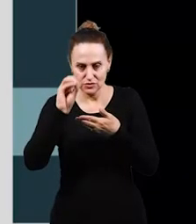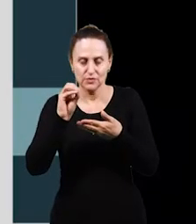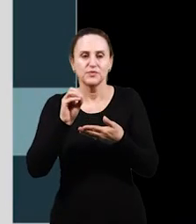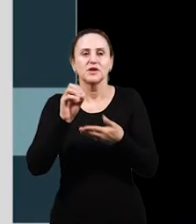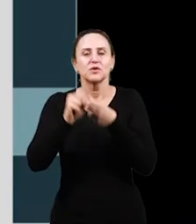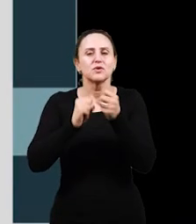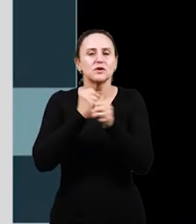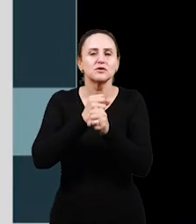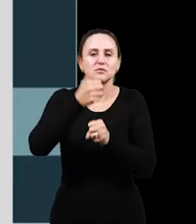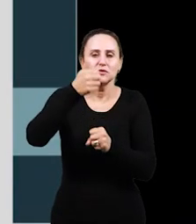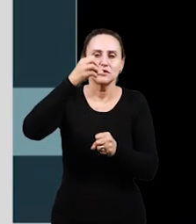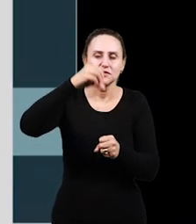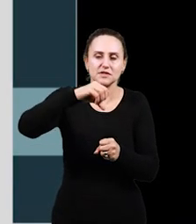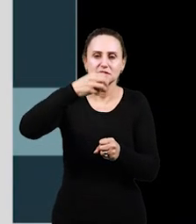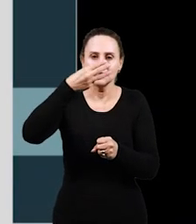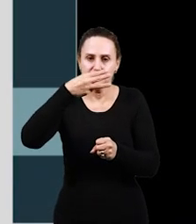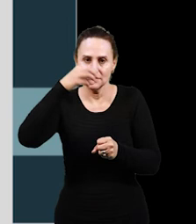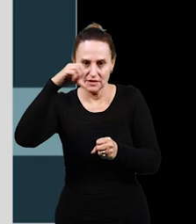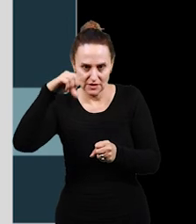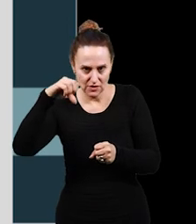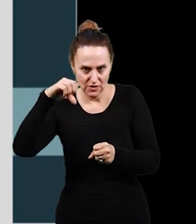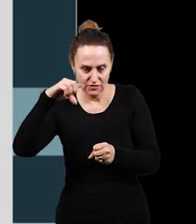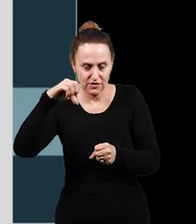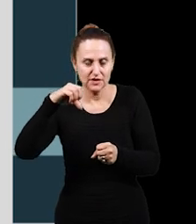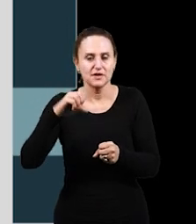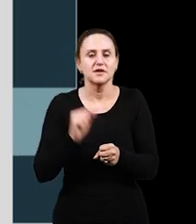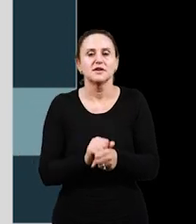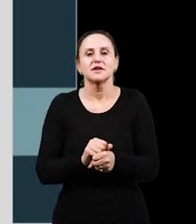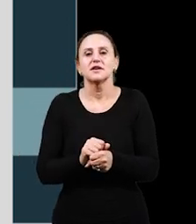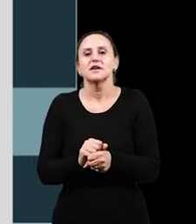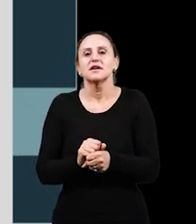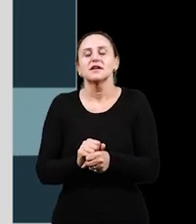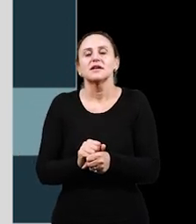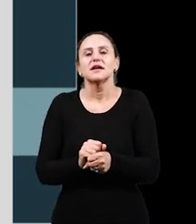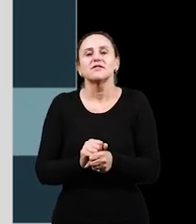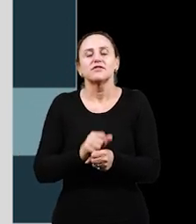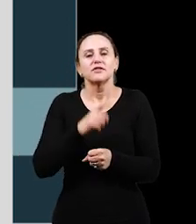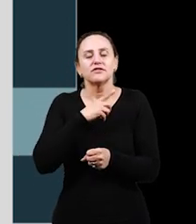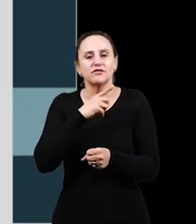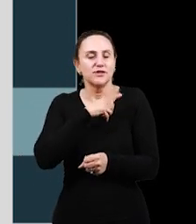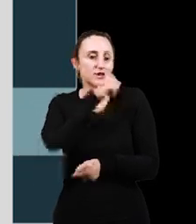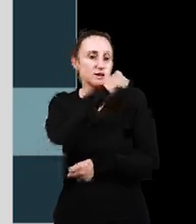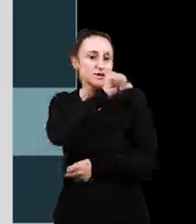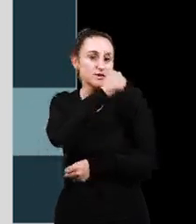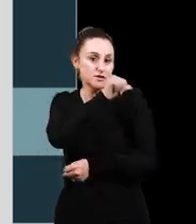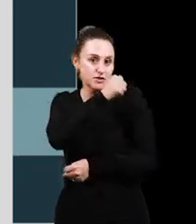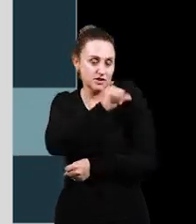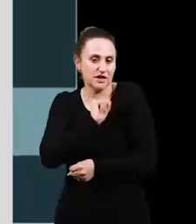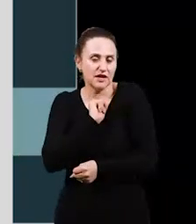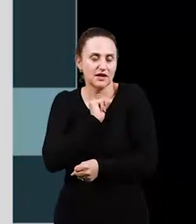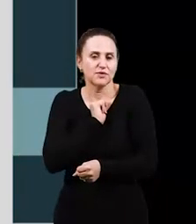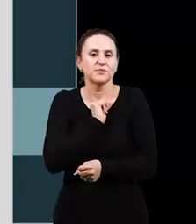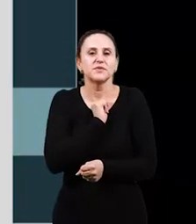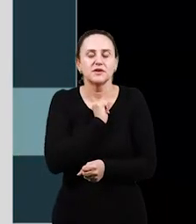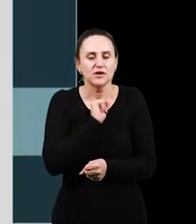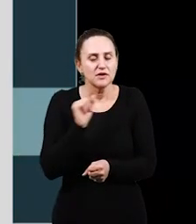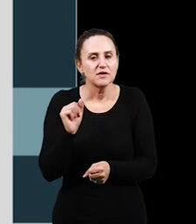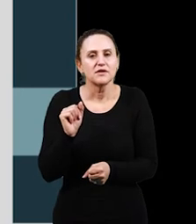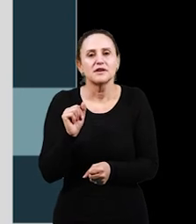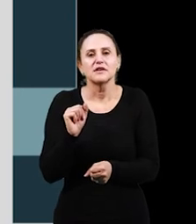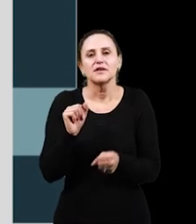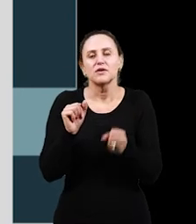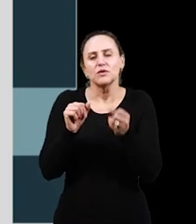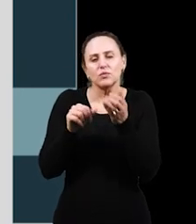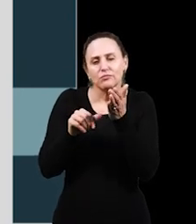e 39 na recém-fundada faculdade de Filosofia de letras o Distrito Federal no Rio de Janeiro que foi fechada é